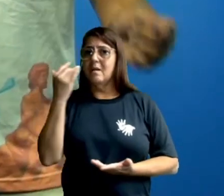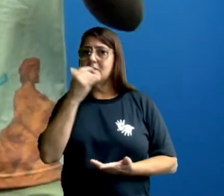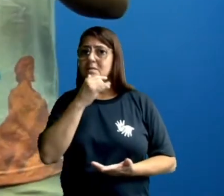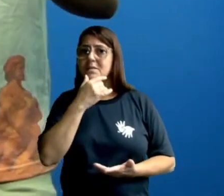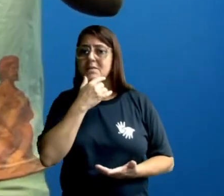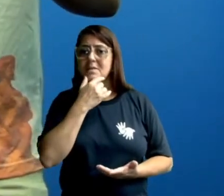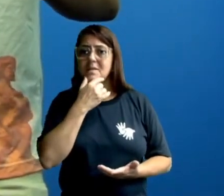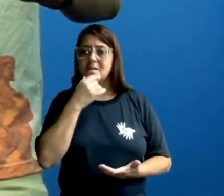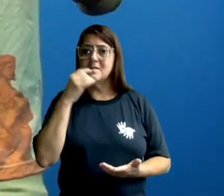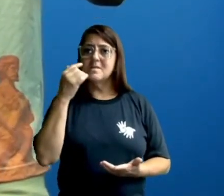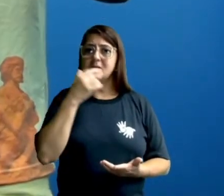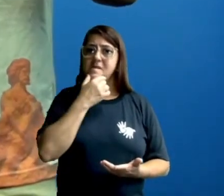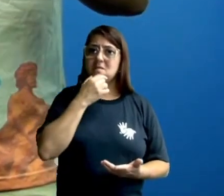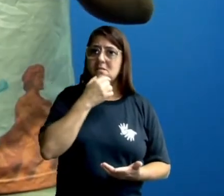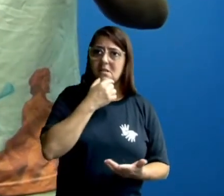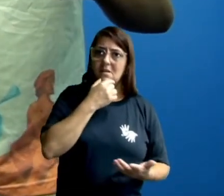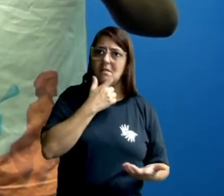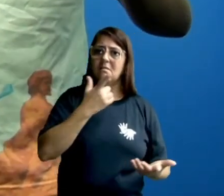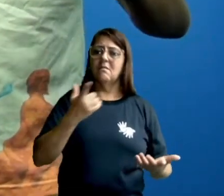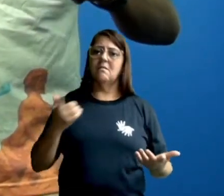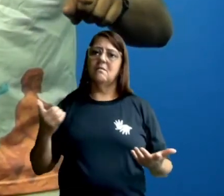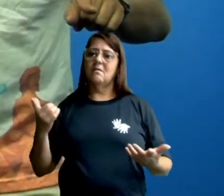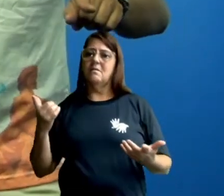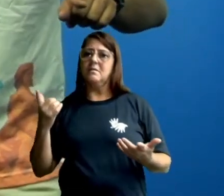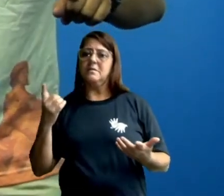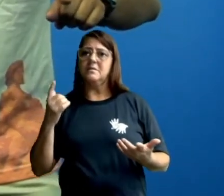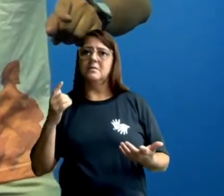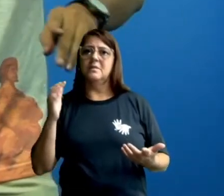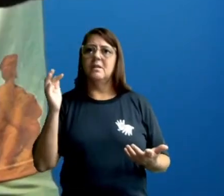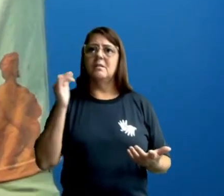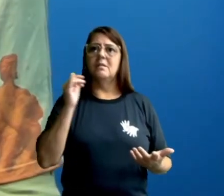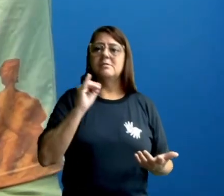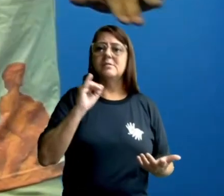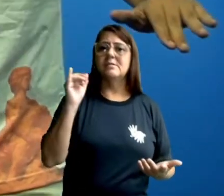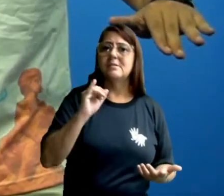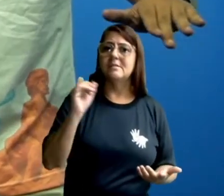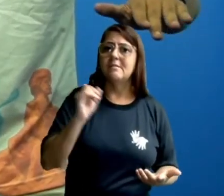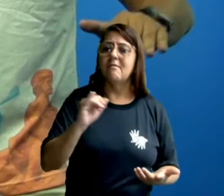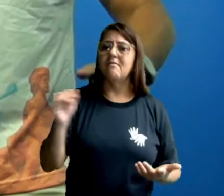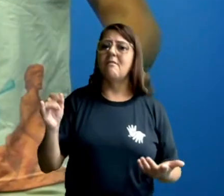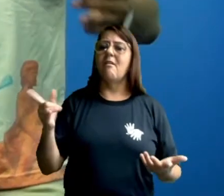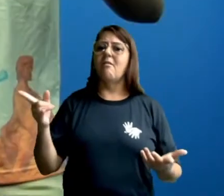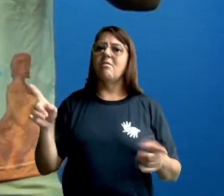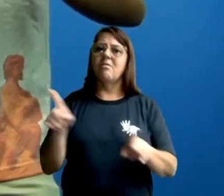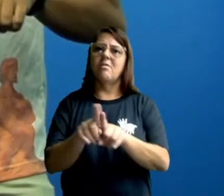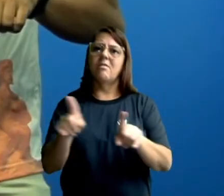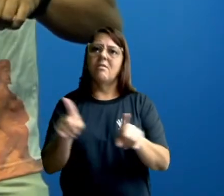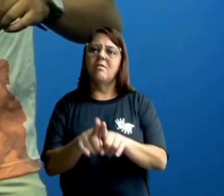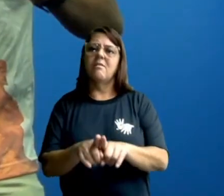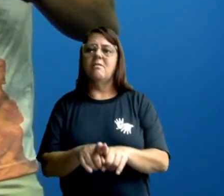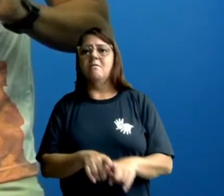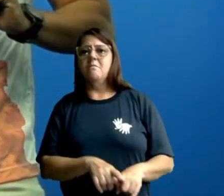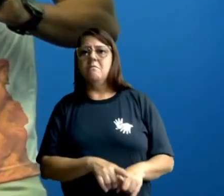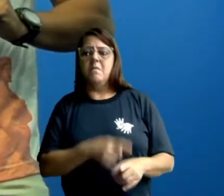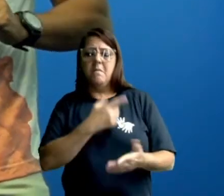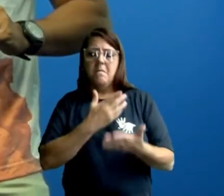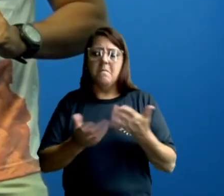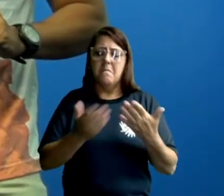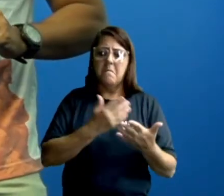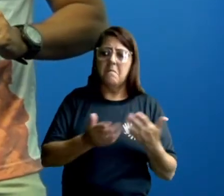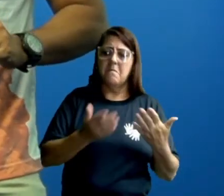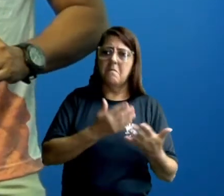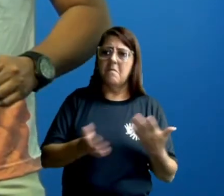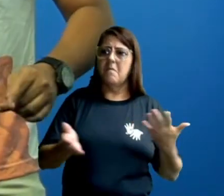sendo invadida e deposto Mussolini. Mussolini é tirado do poder. O eixo já perde um